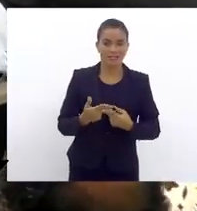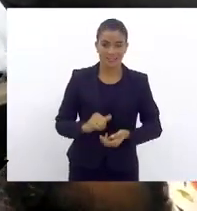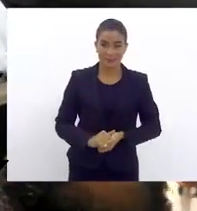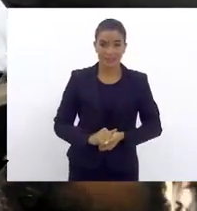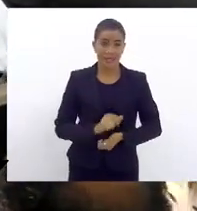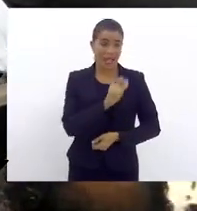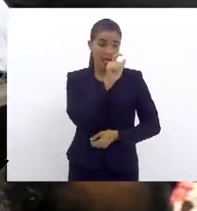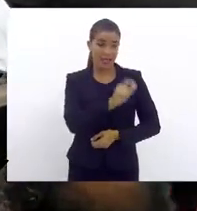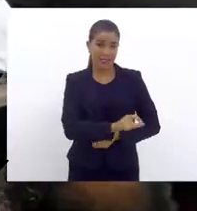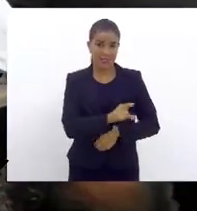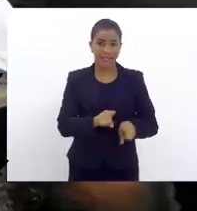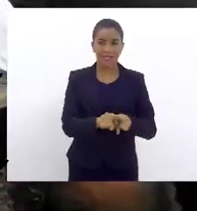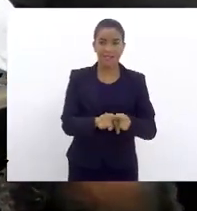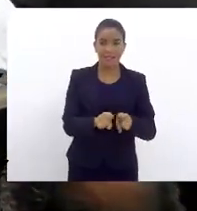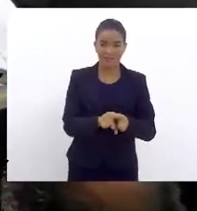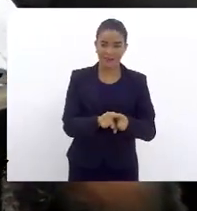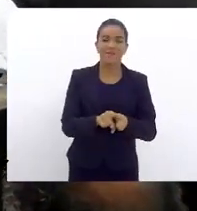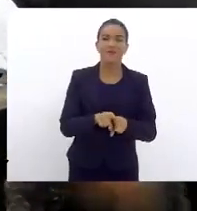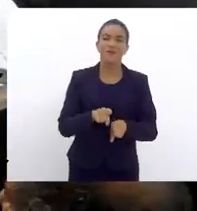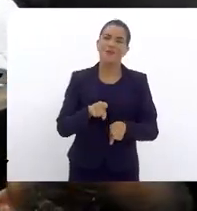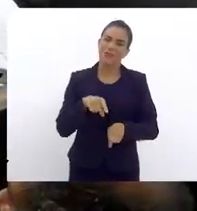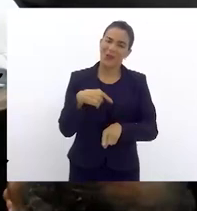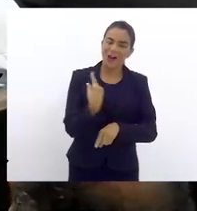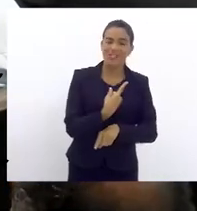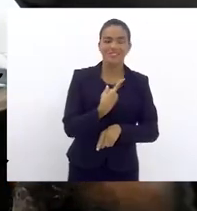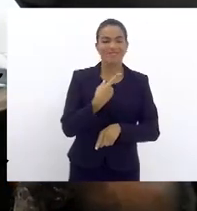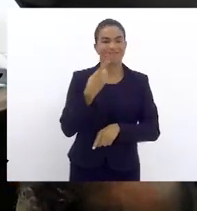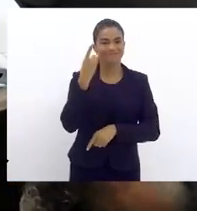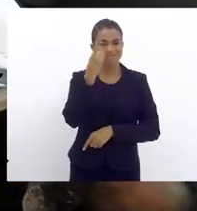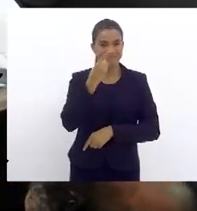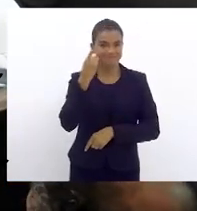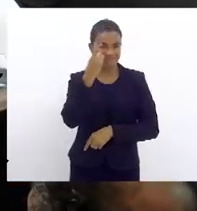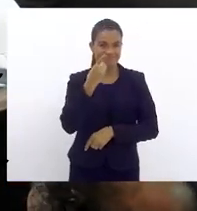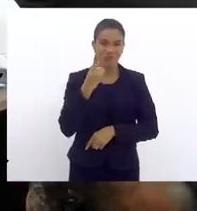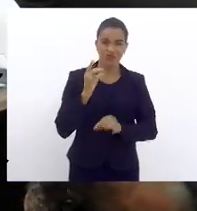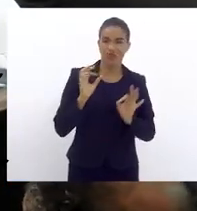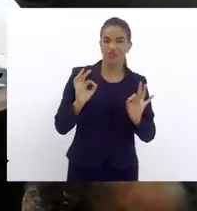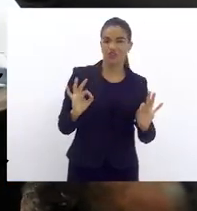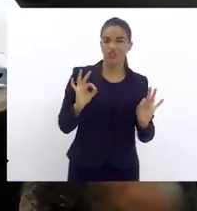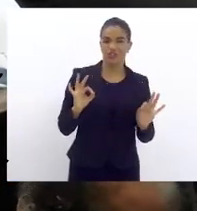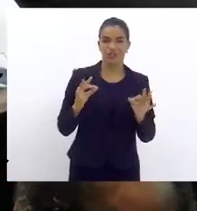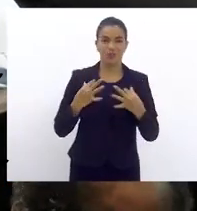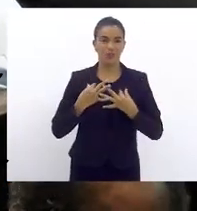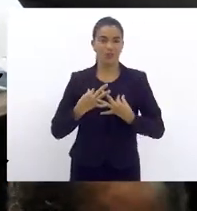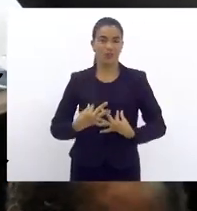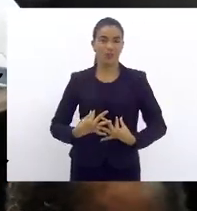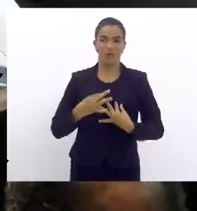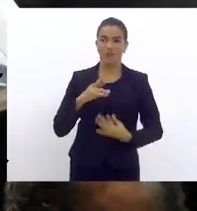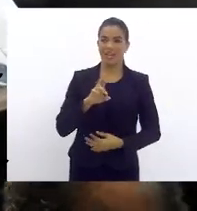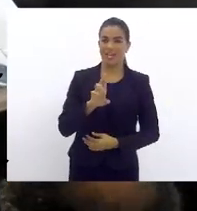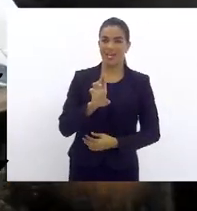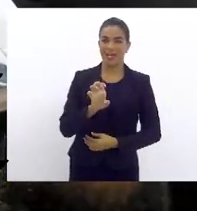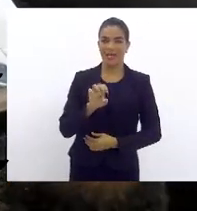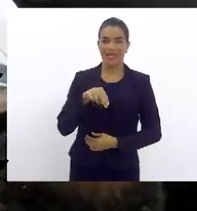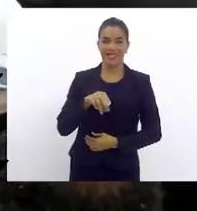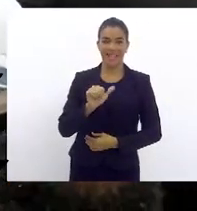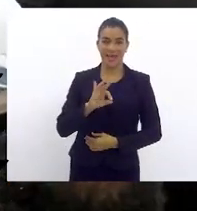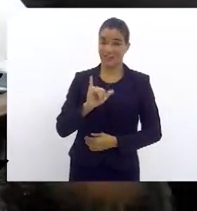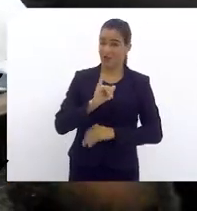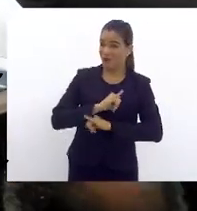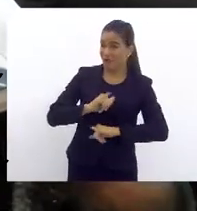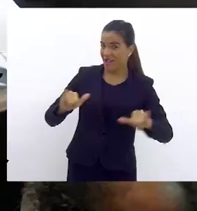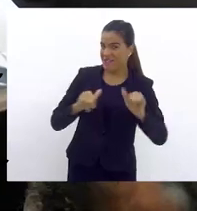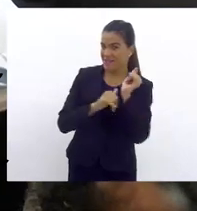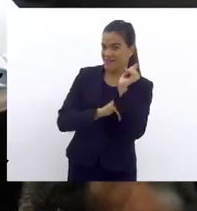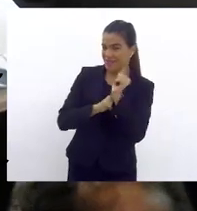tá aqui também a nossa que muito nos honra com seu nobre estilo né a Renata tem aqui eu vou revelar um segredo para todos